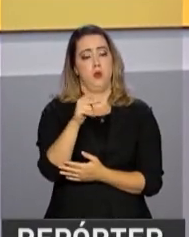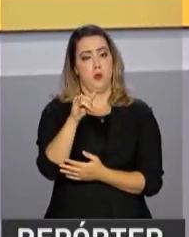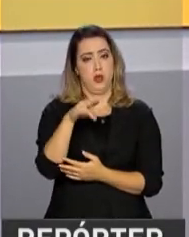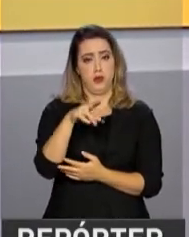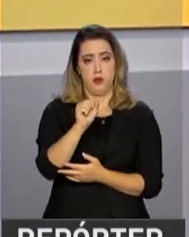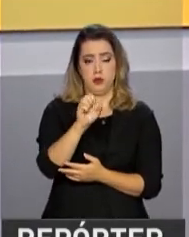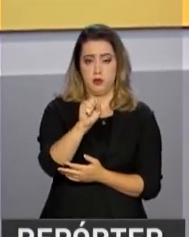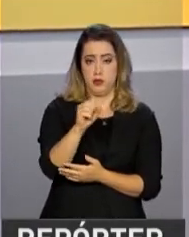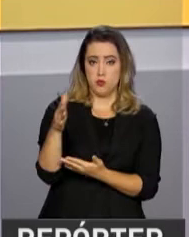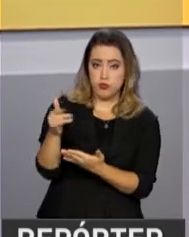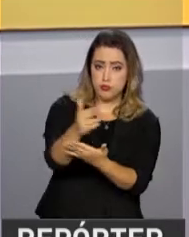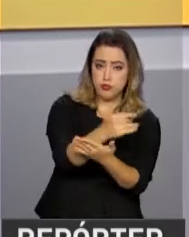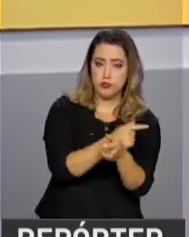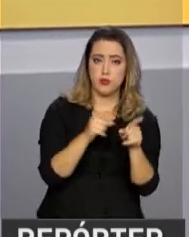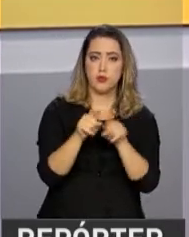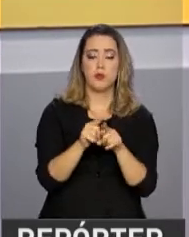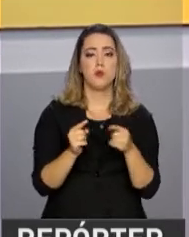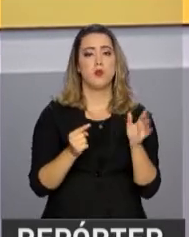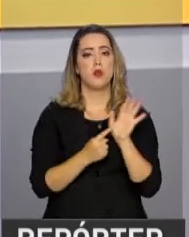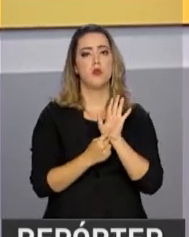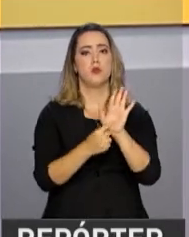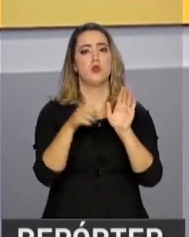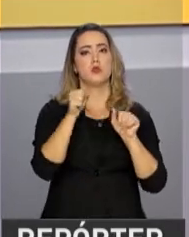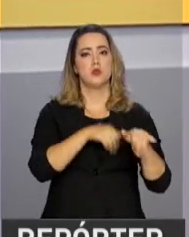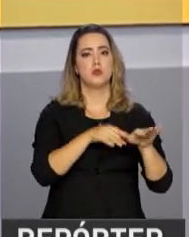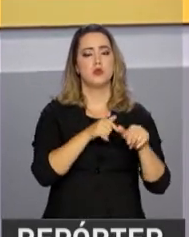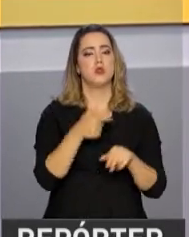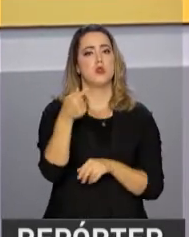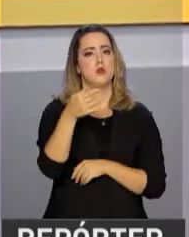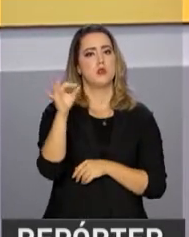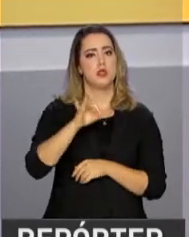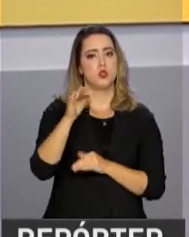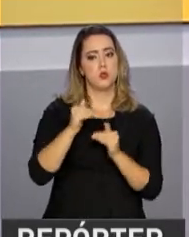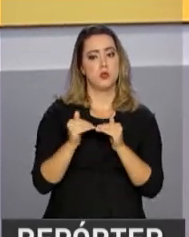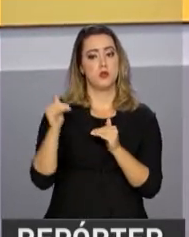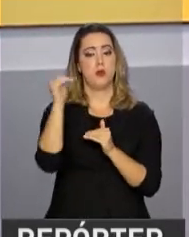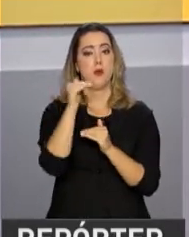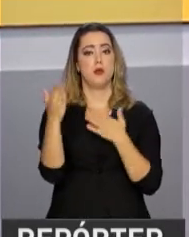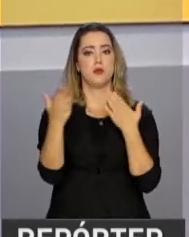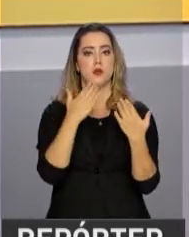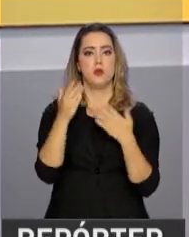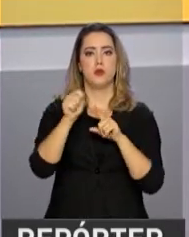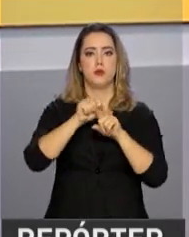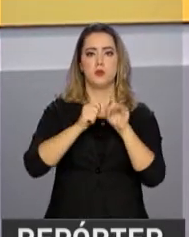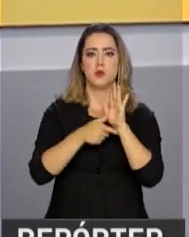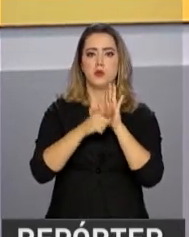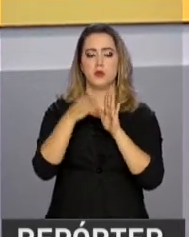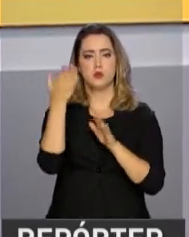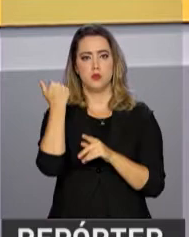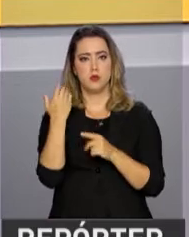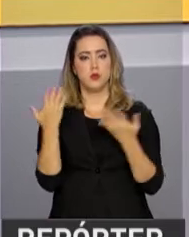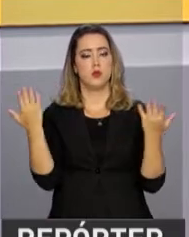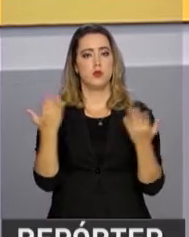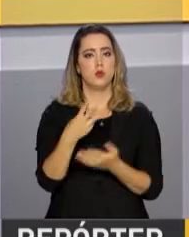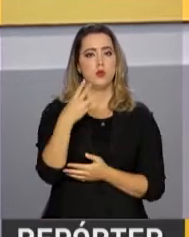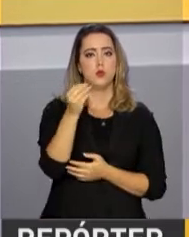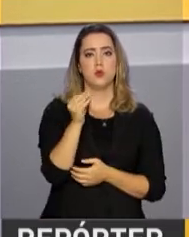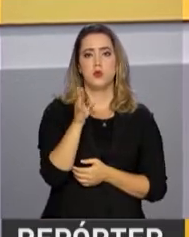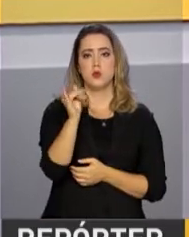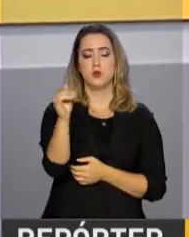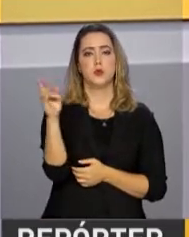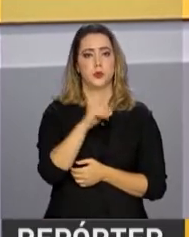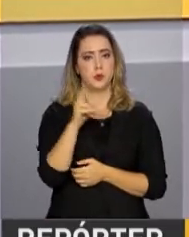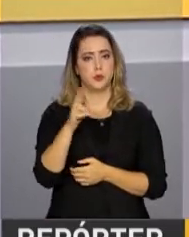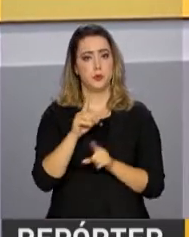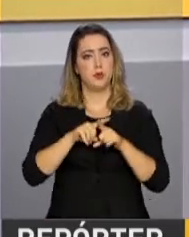segundo os dados da arrecadação aumentou 7% em relação ao mesmo mês do ano passado e passou dos 30 milhões de